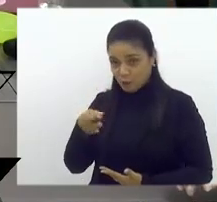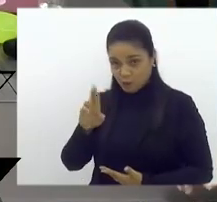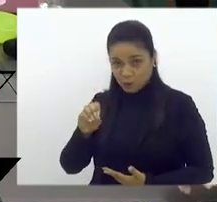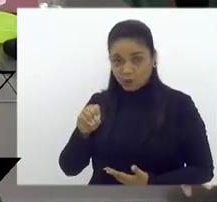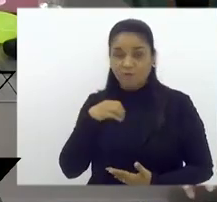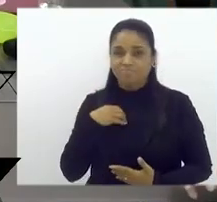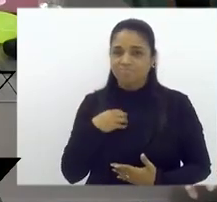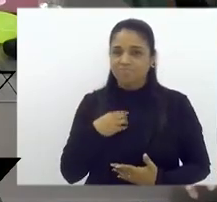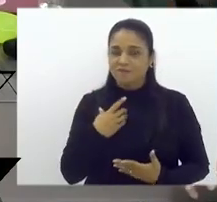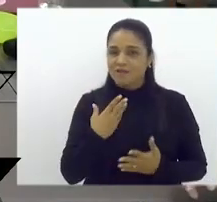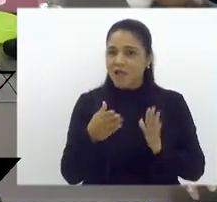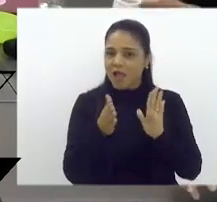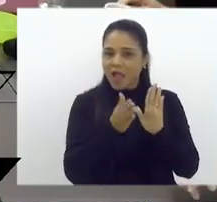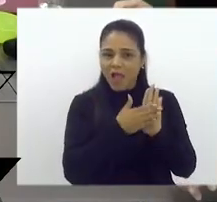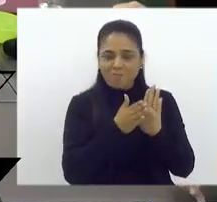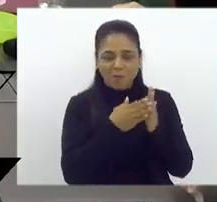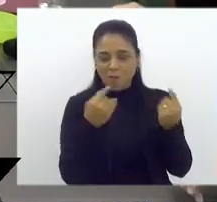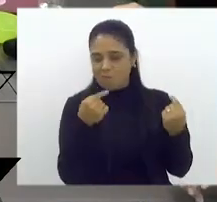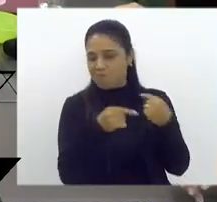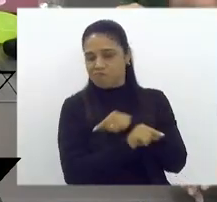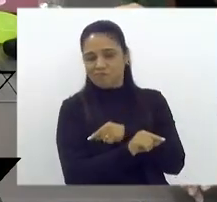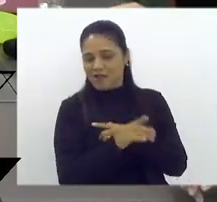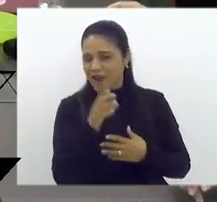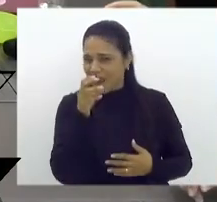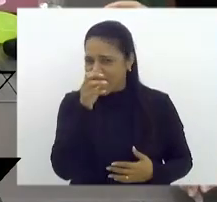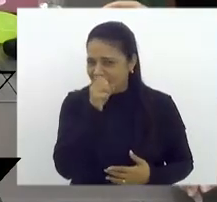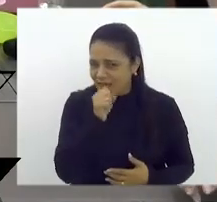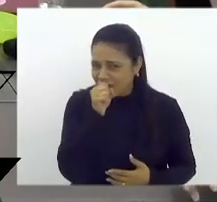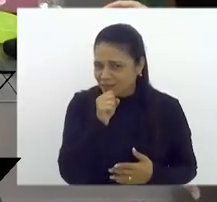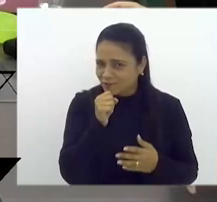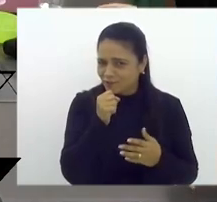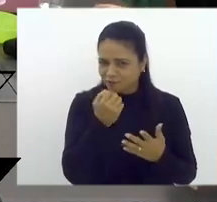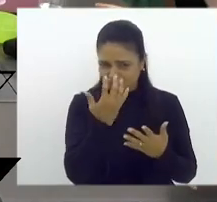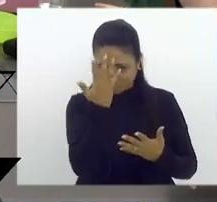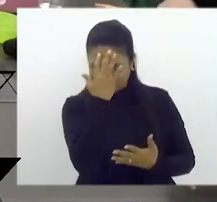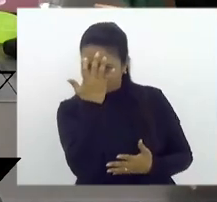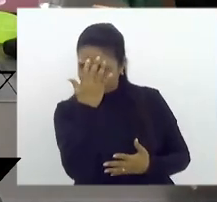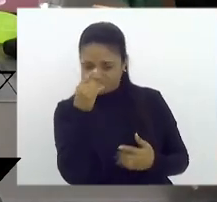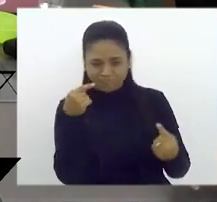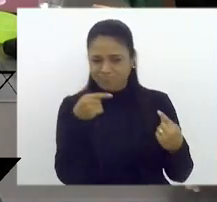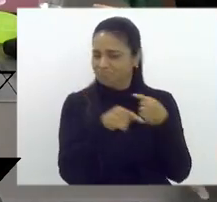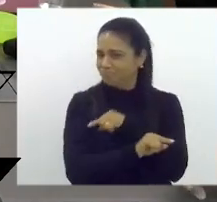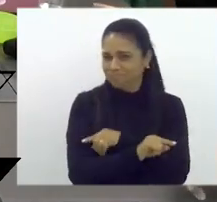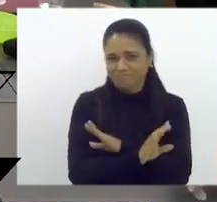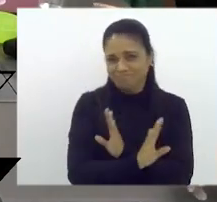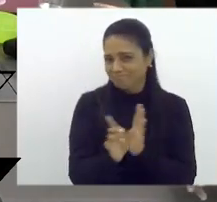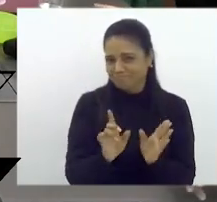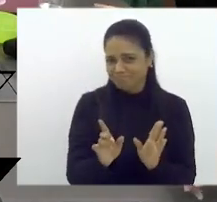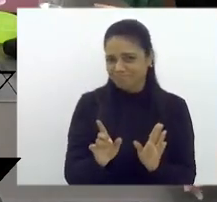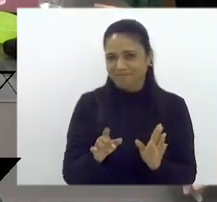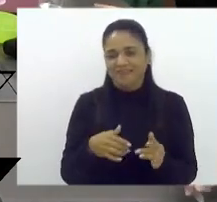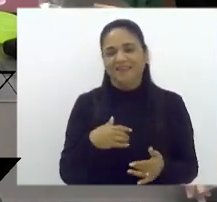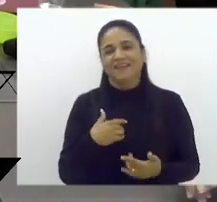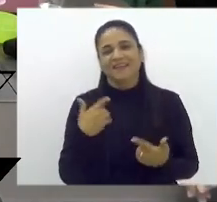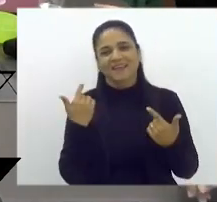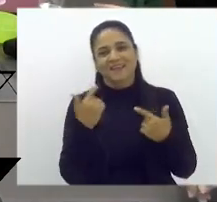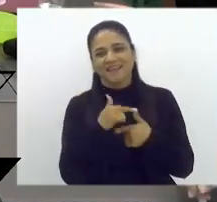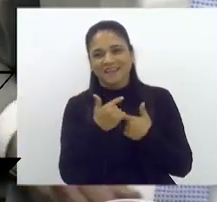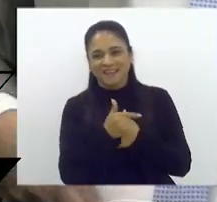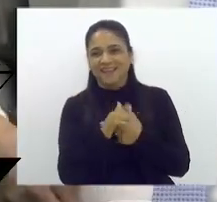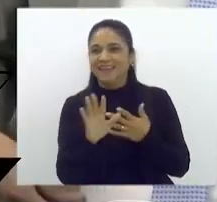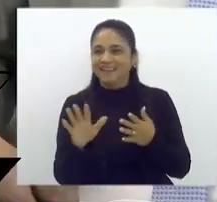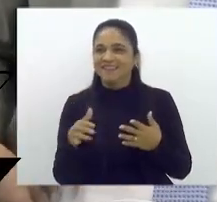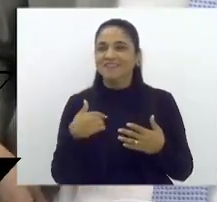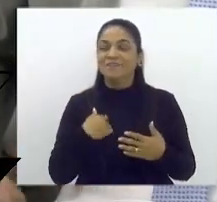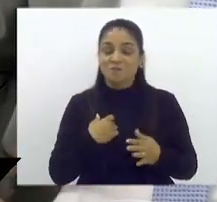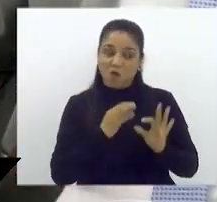absolutamente inadequada. Laranja no carnaval não dá certo. Eu posso afirmar,